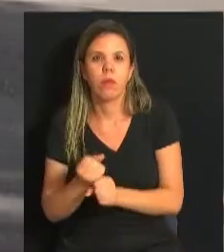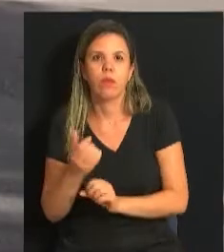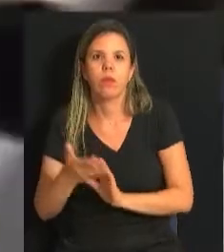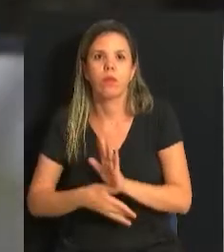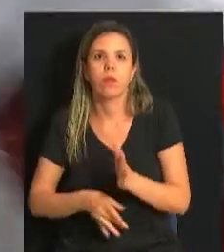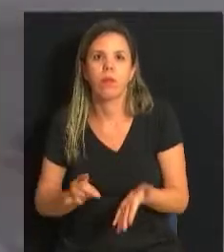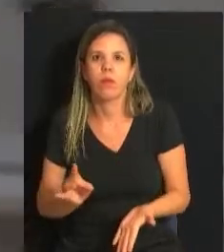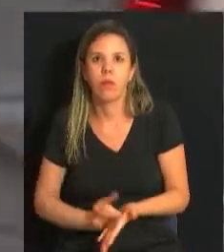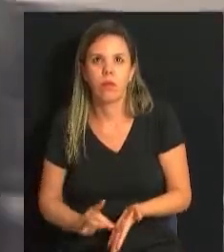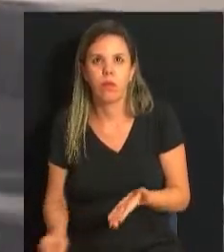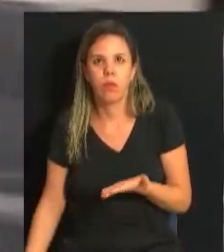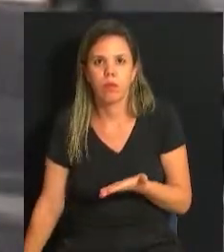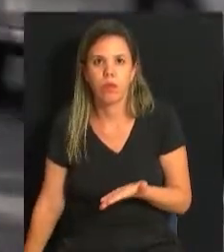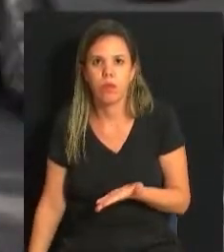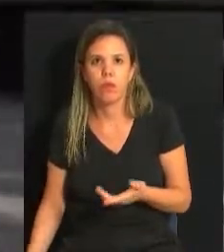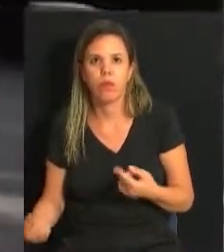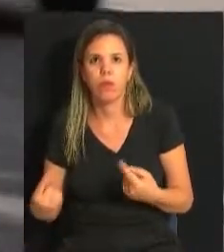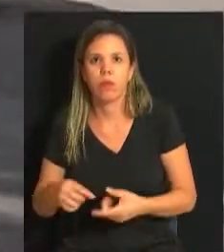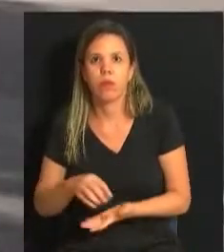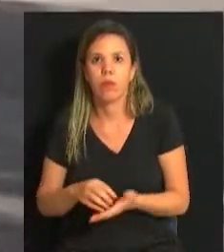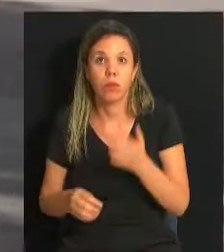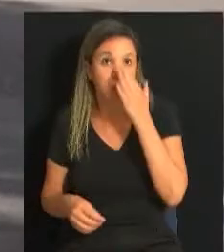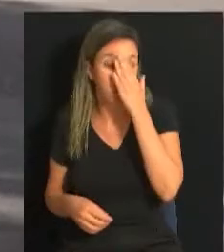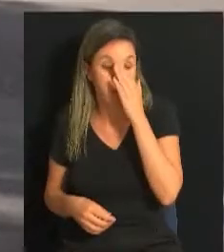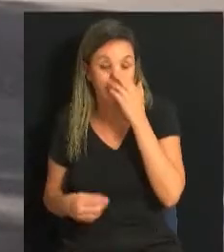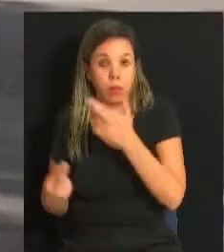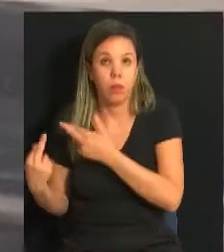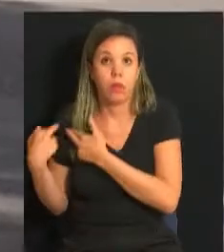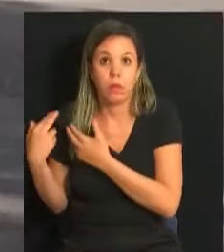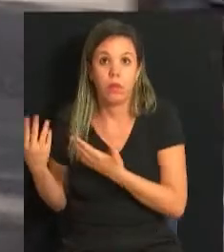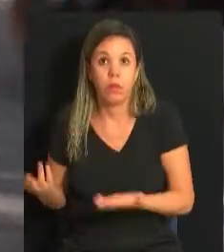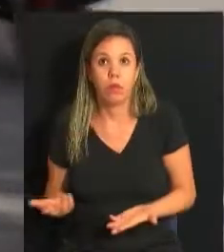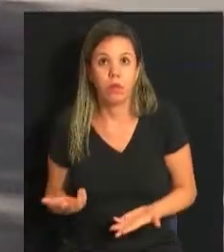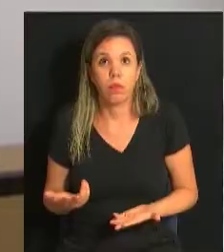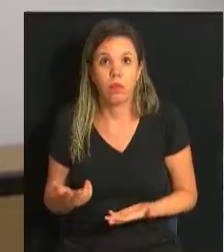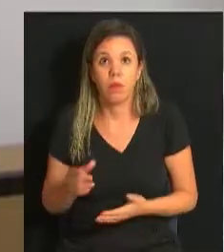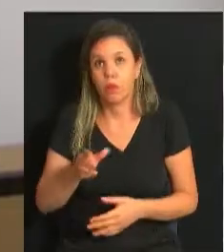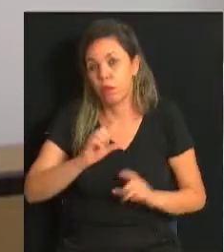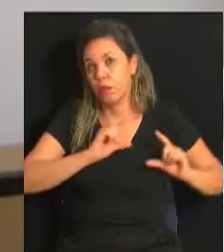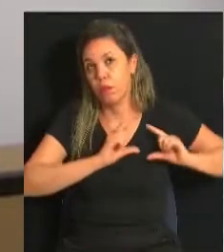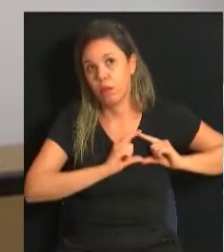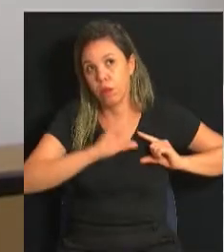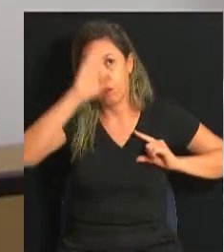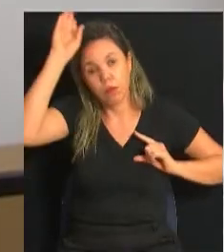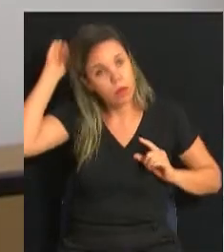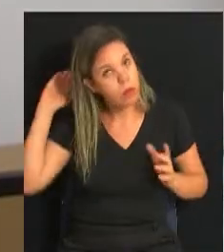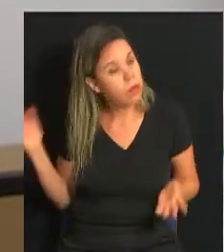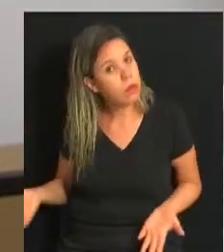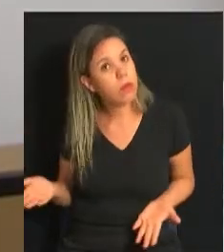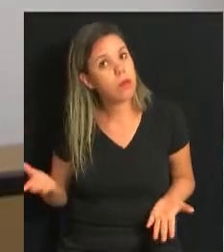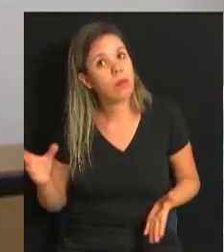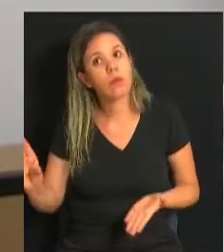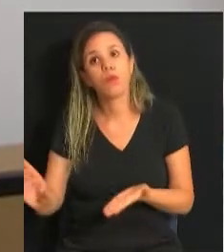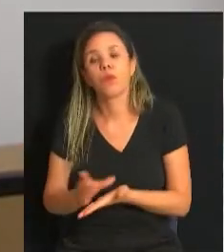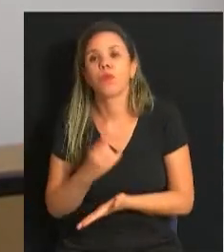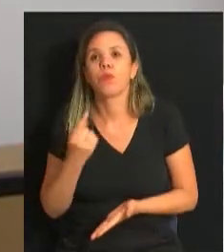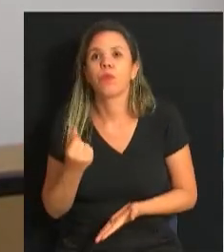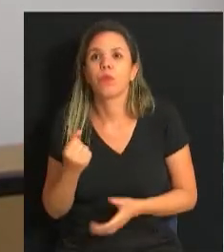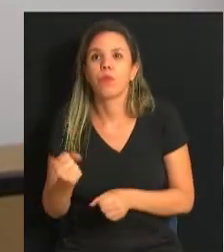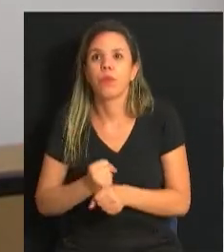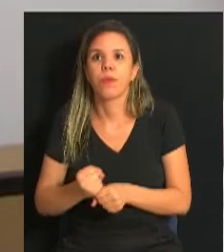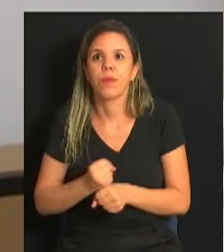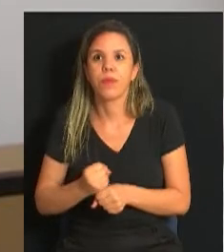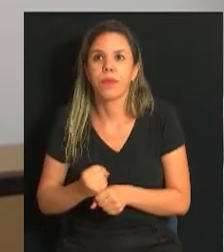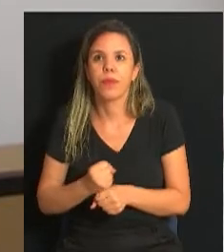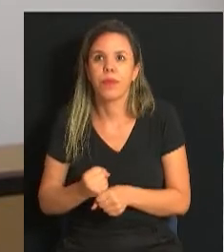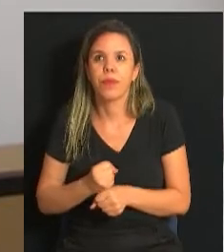eficiente quanto aos órgãos competentes como por exemplo a defesa civil se nós pegamos os orçamentos dos últimos anos